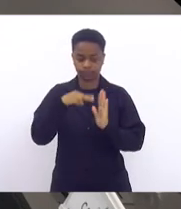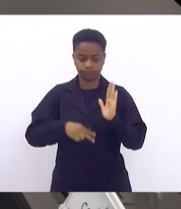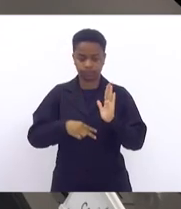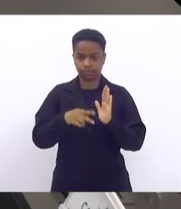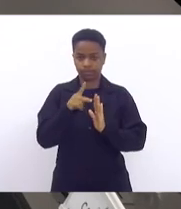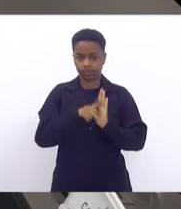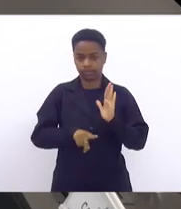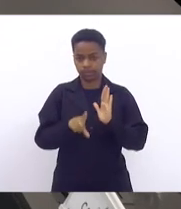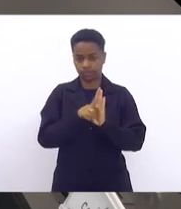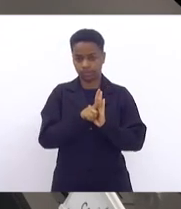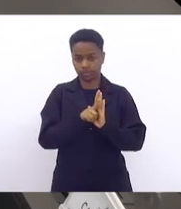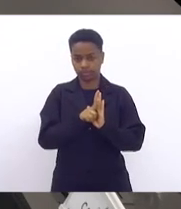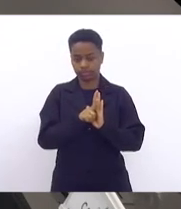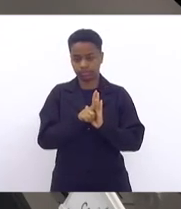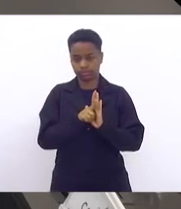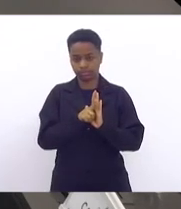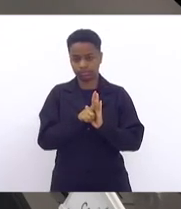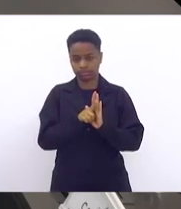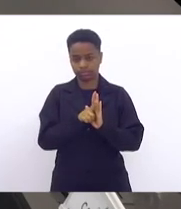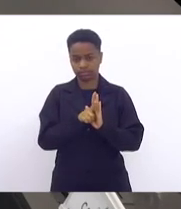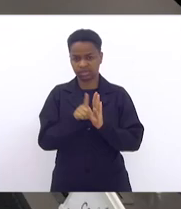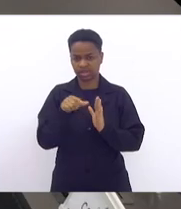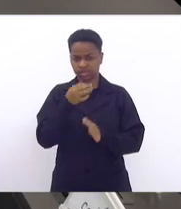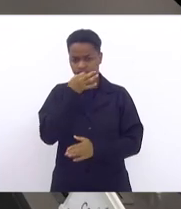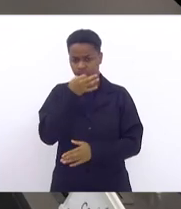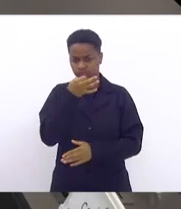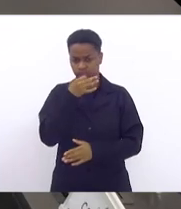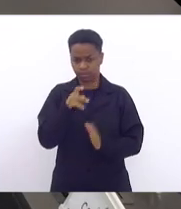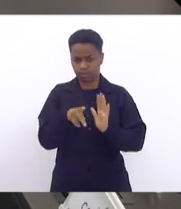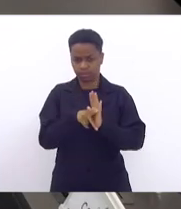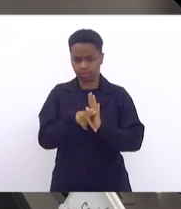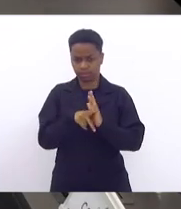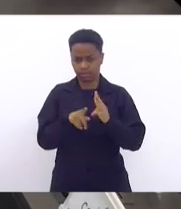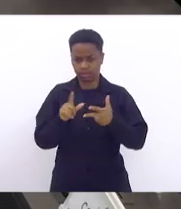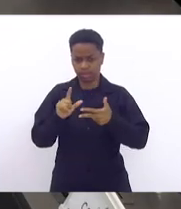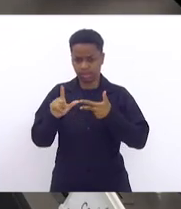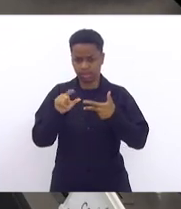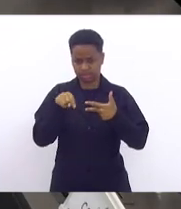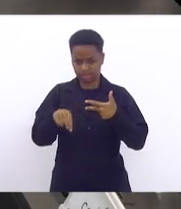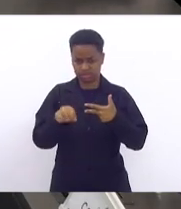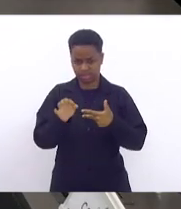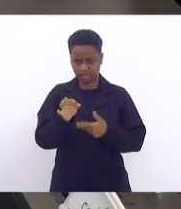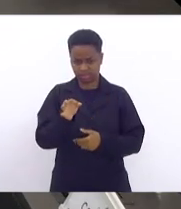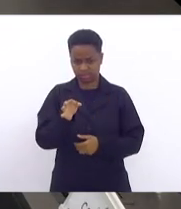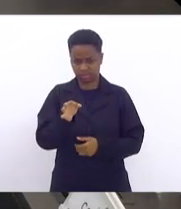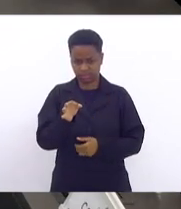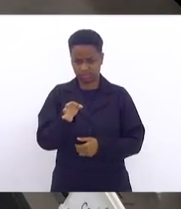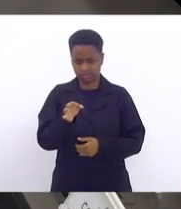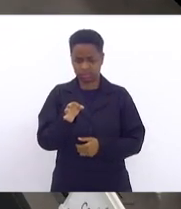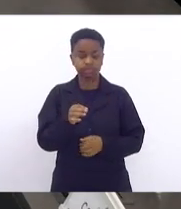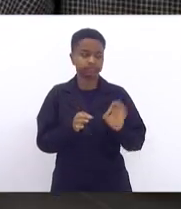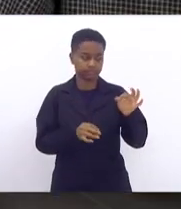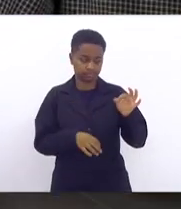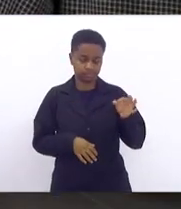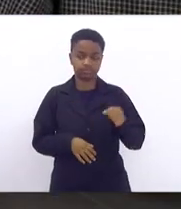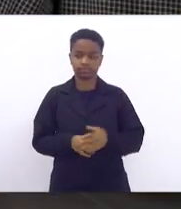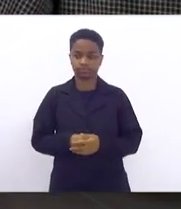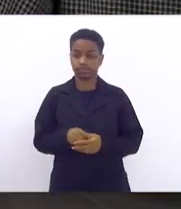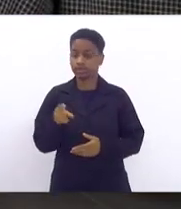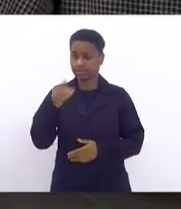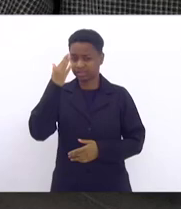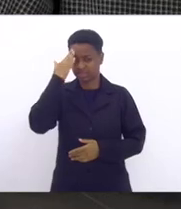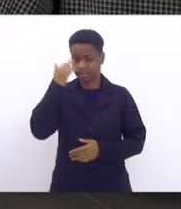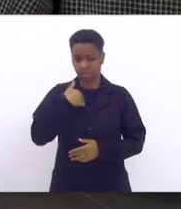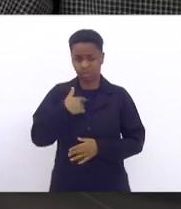projeto. Foi uma sugestão do Legisla aqui, não é isso? Isso, exatamente. Bacana. Vossa Excelência sabe que eu